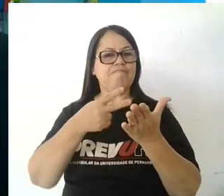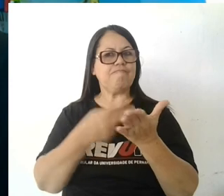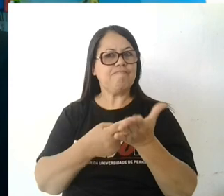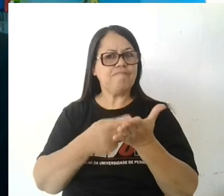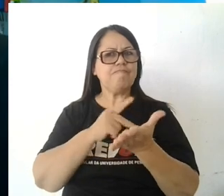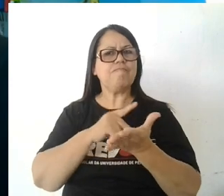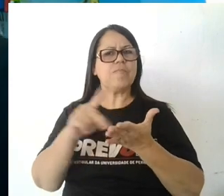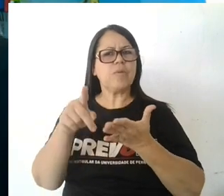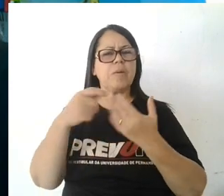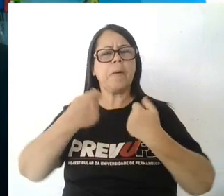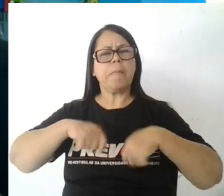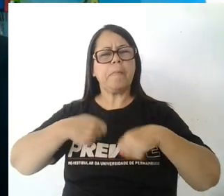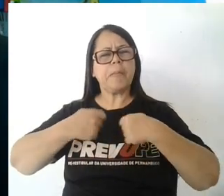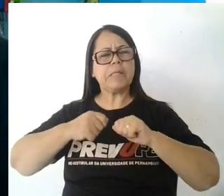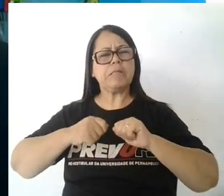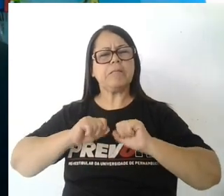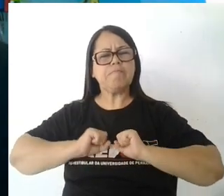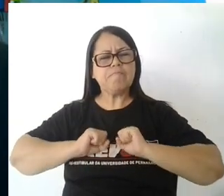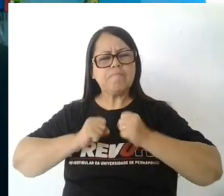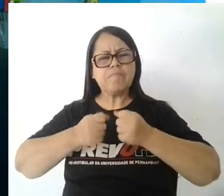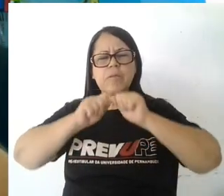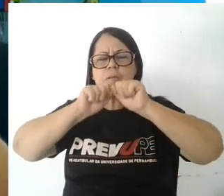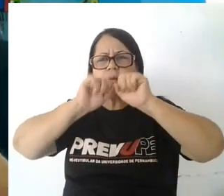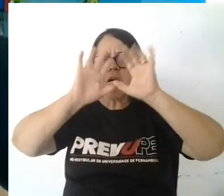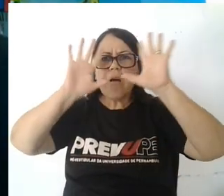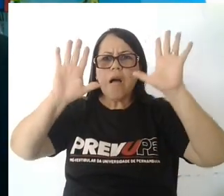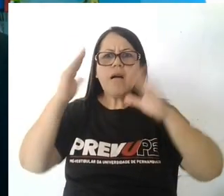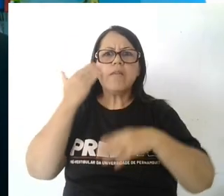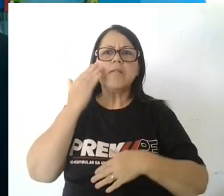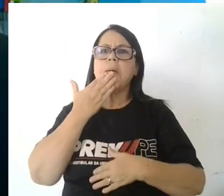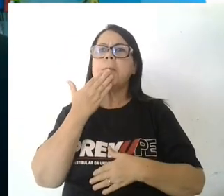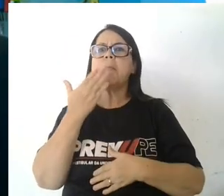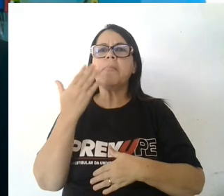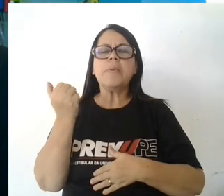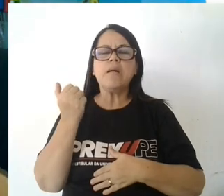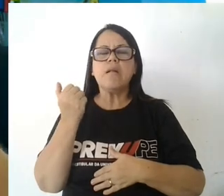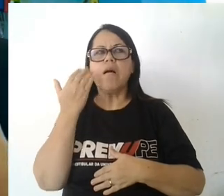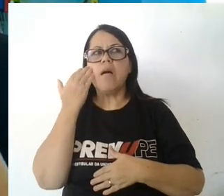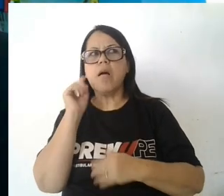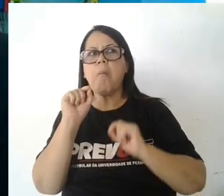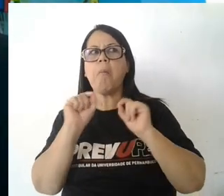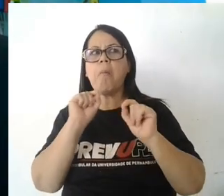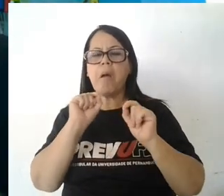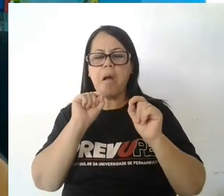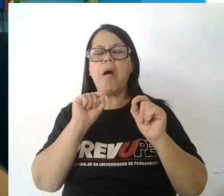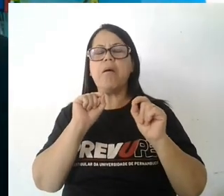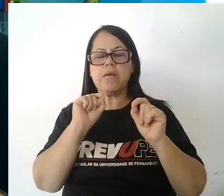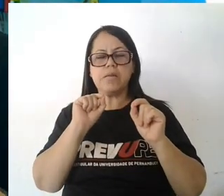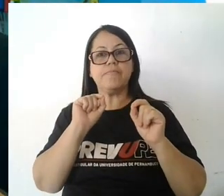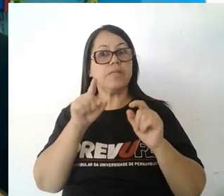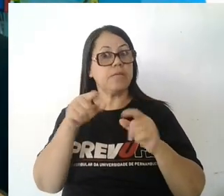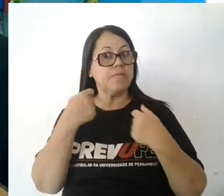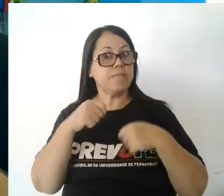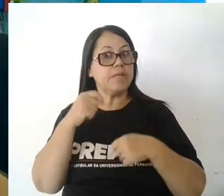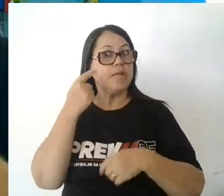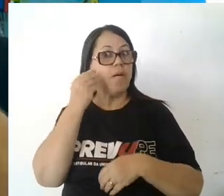por interpretação pura, você vai precisar de um entendimento maior, uma compreensão mais detalhada do texto, vai deduzir informações a partir da ideia